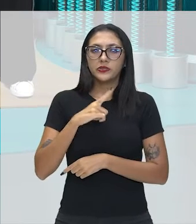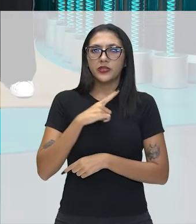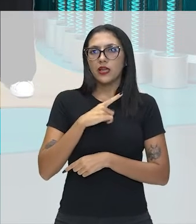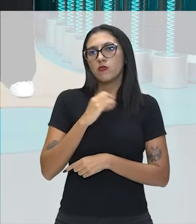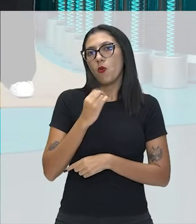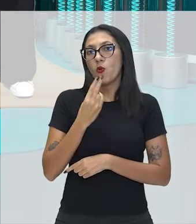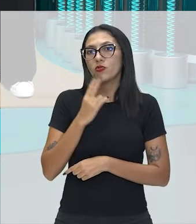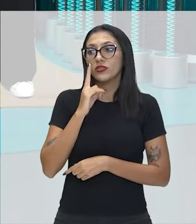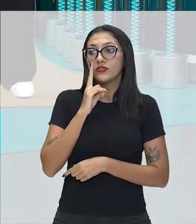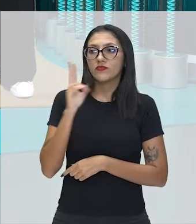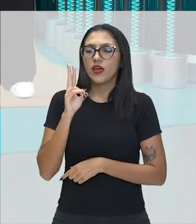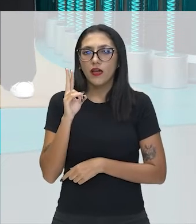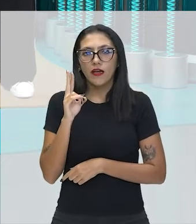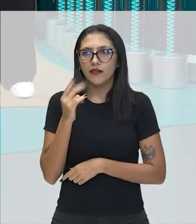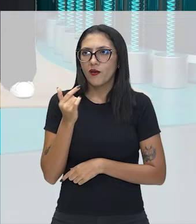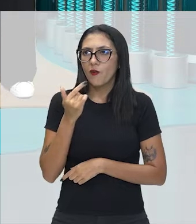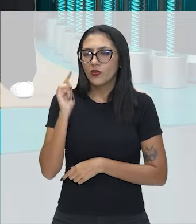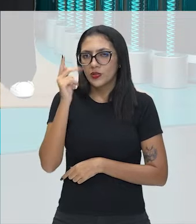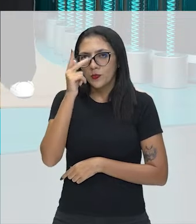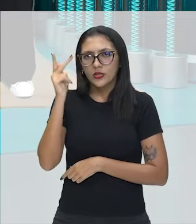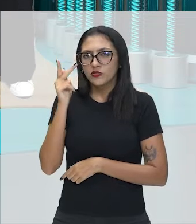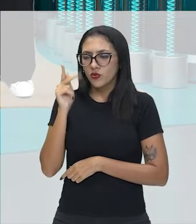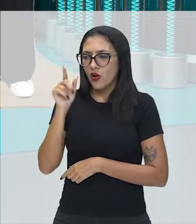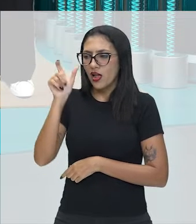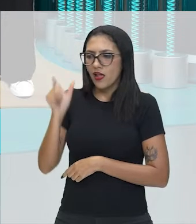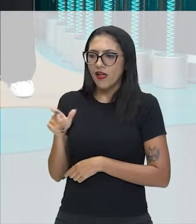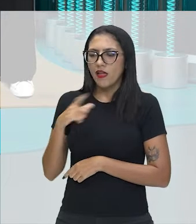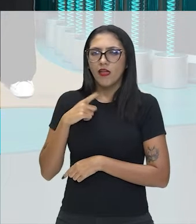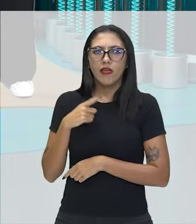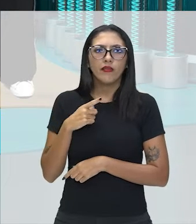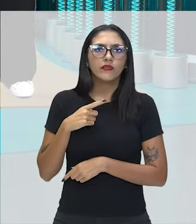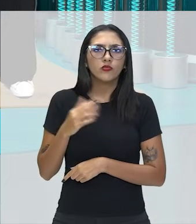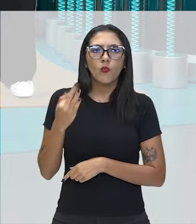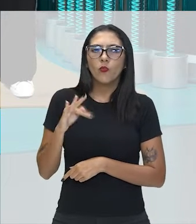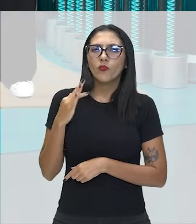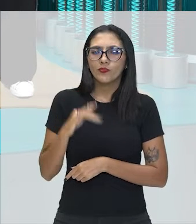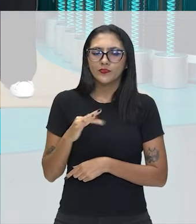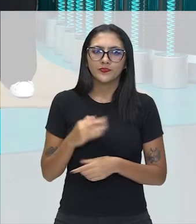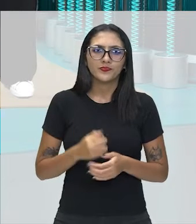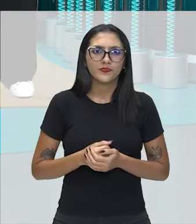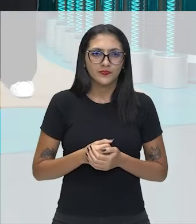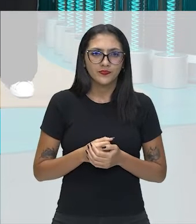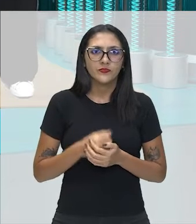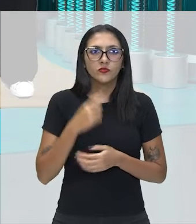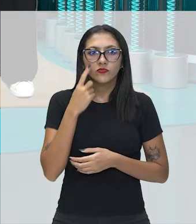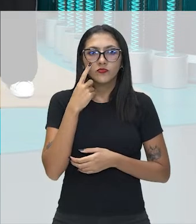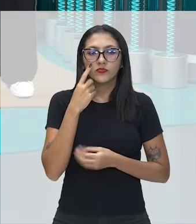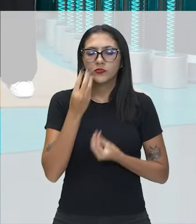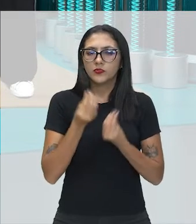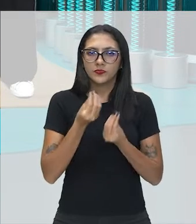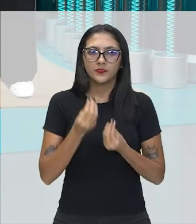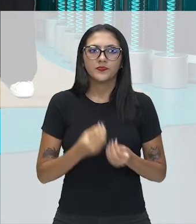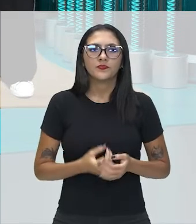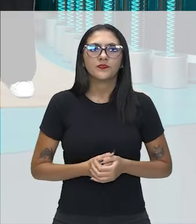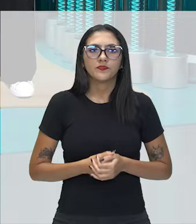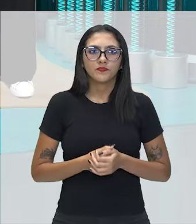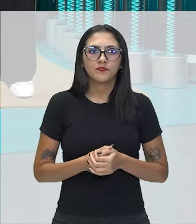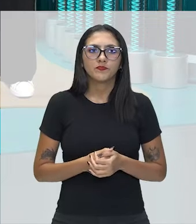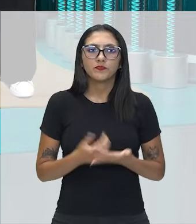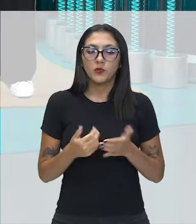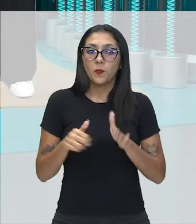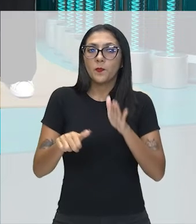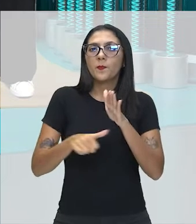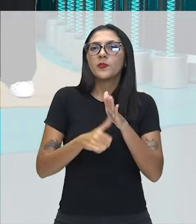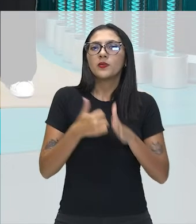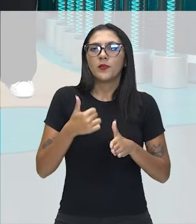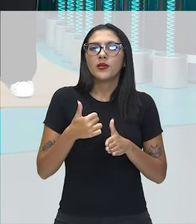ou alguém próximo de nós apresente esse quadro. Então, vamos ver aqui quais são os primeiros socorros. Primeira coisa a se